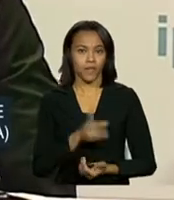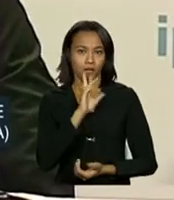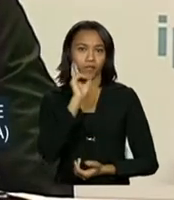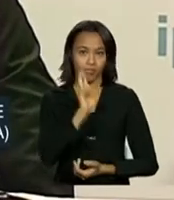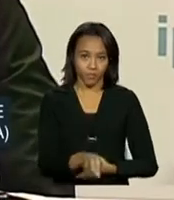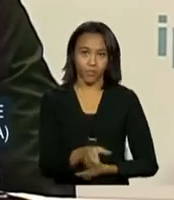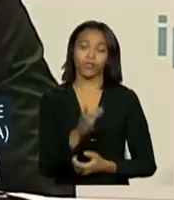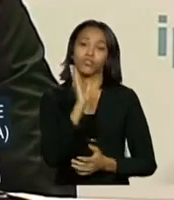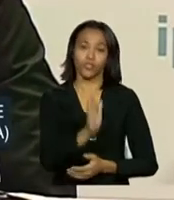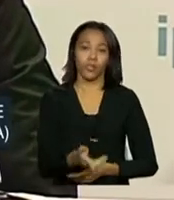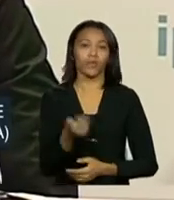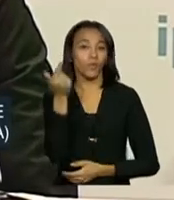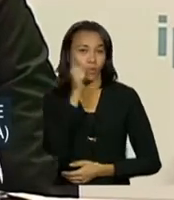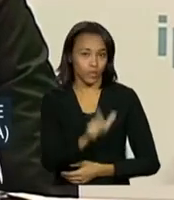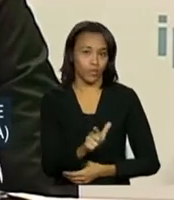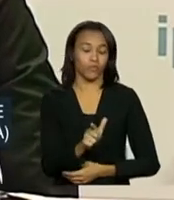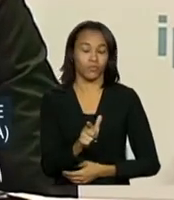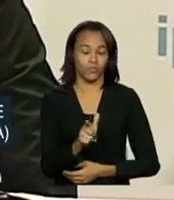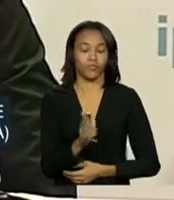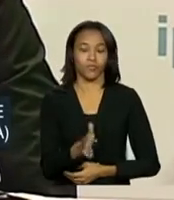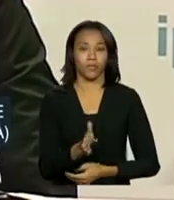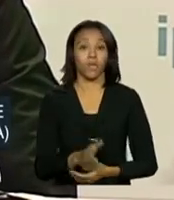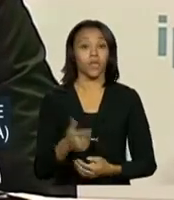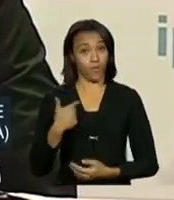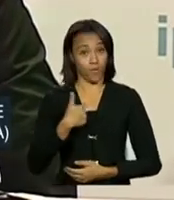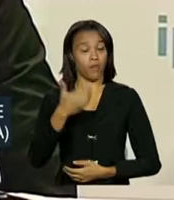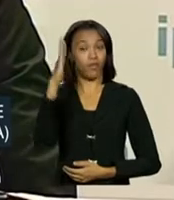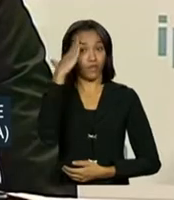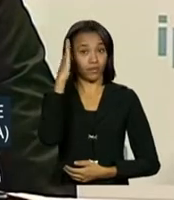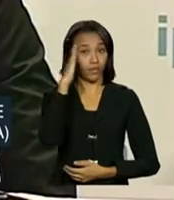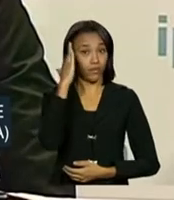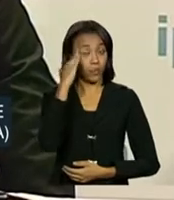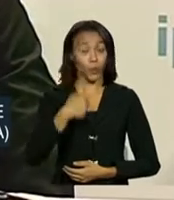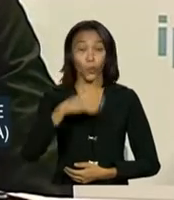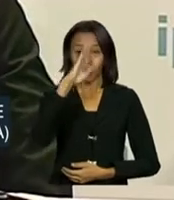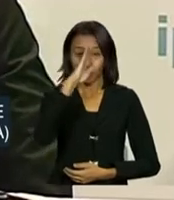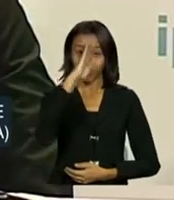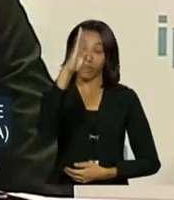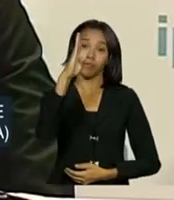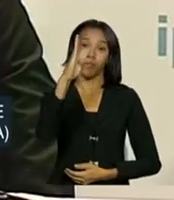resultados já atingidos. Então, no meu entender, o principal